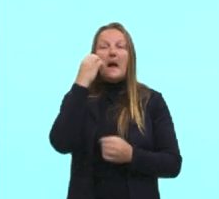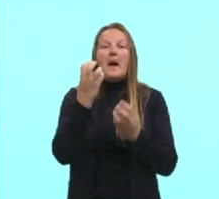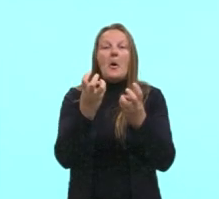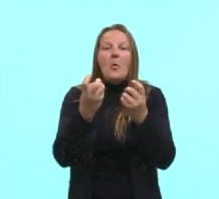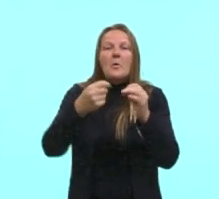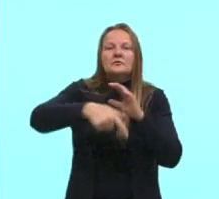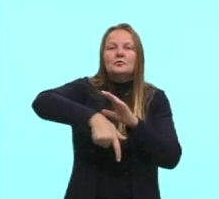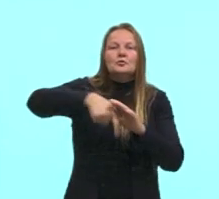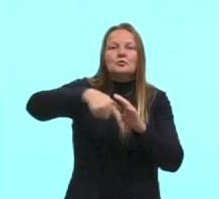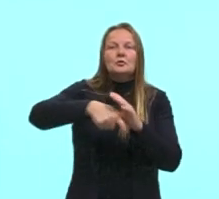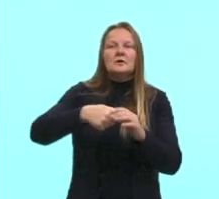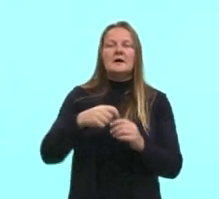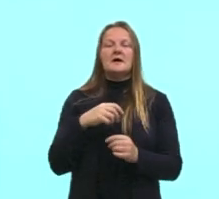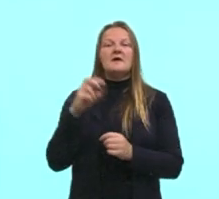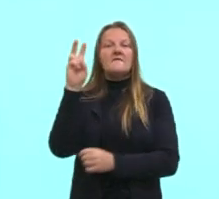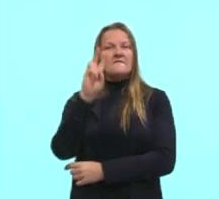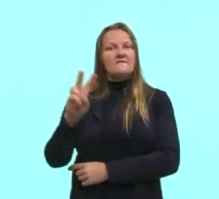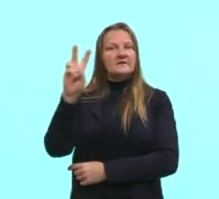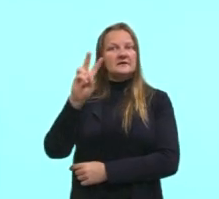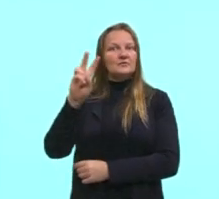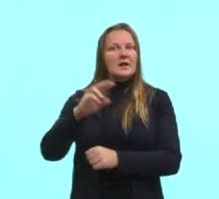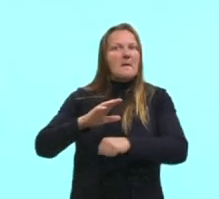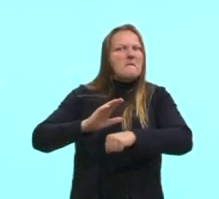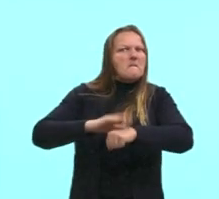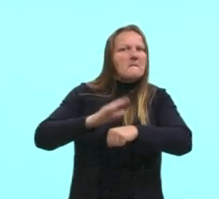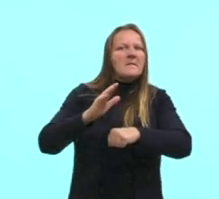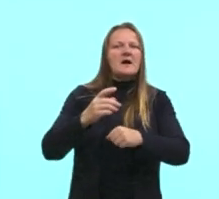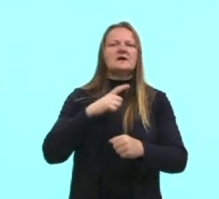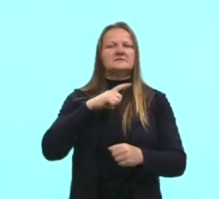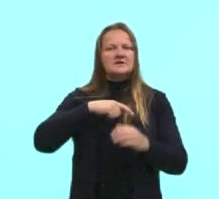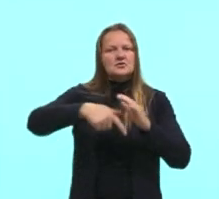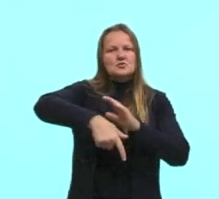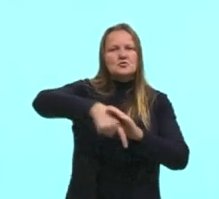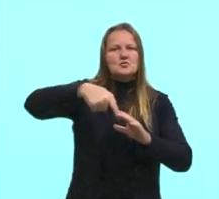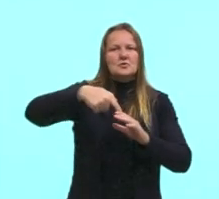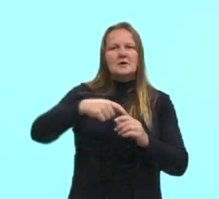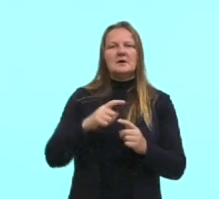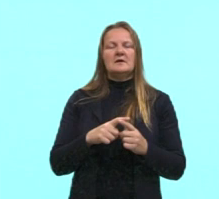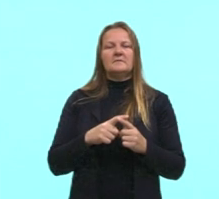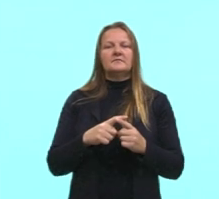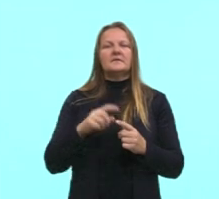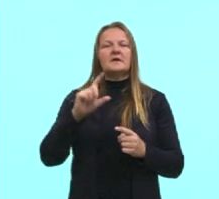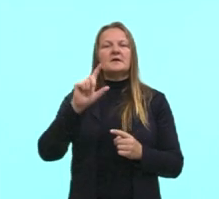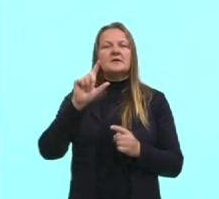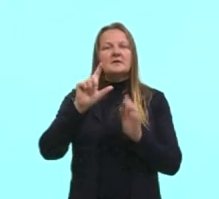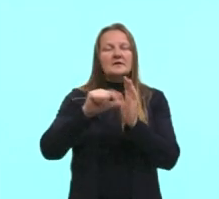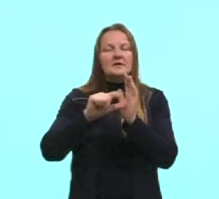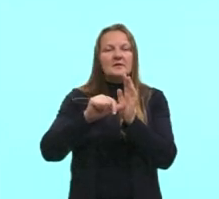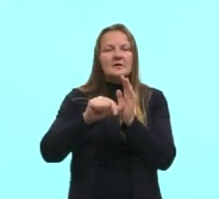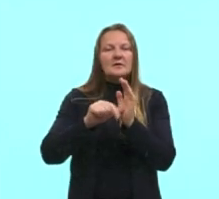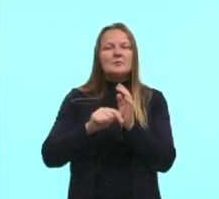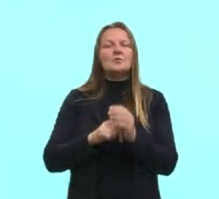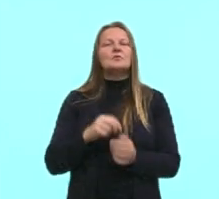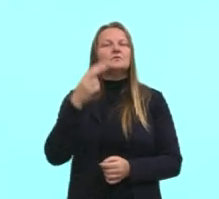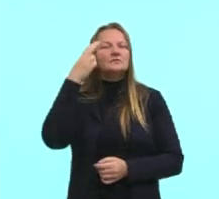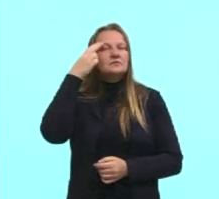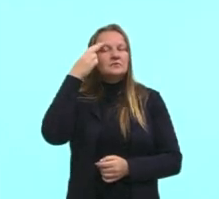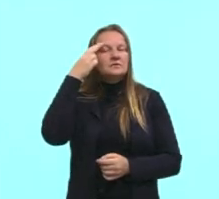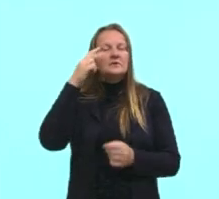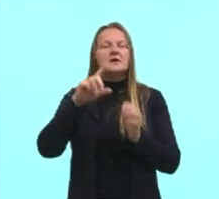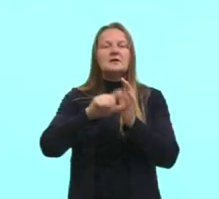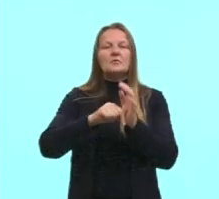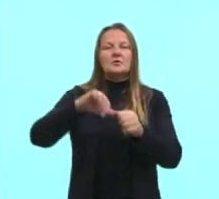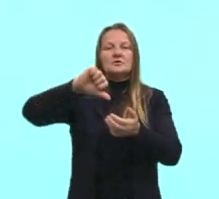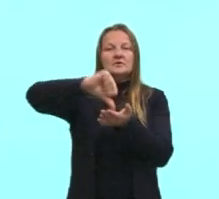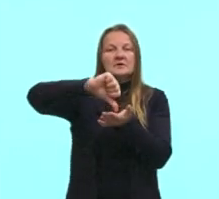Justamente a Venezuela né o país que mais tem reservas depois vem a Arábia Arábia Saudita o Irã Iraque